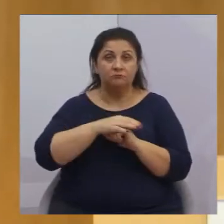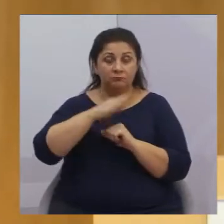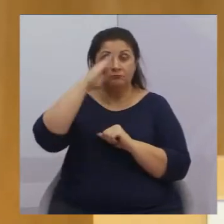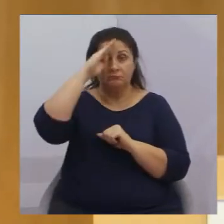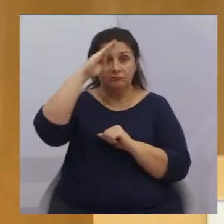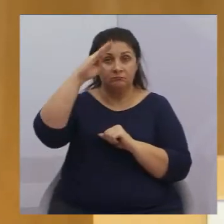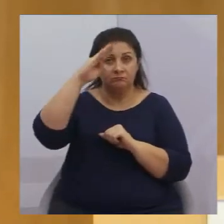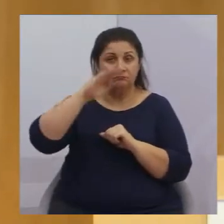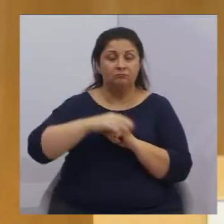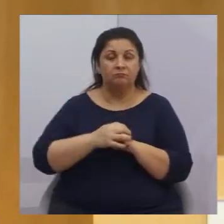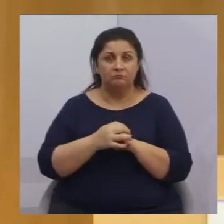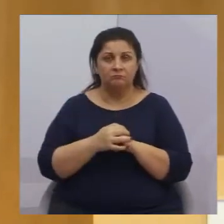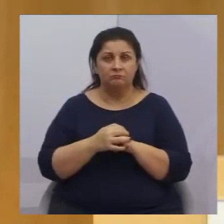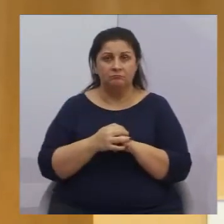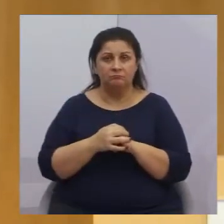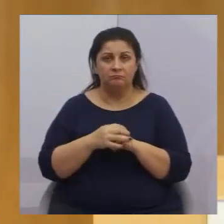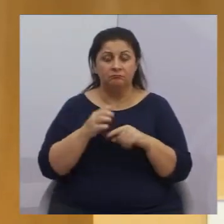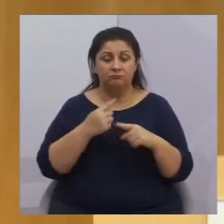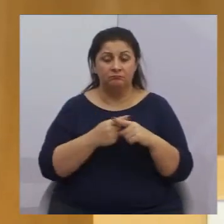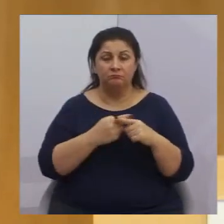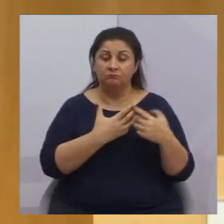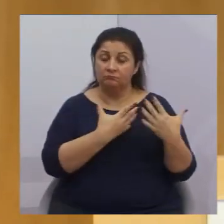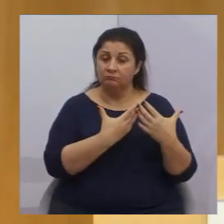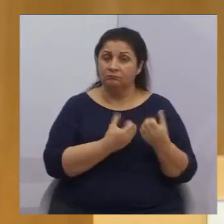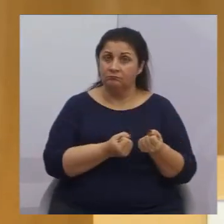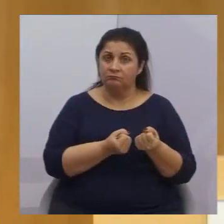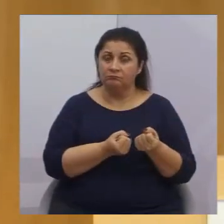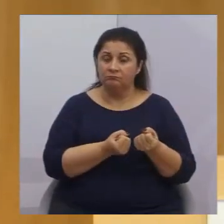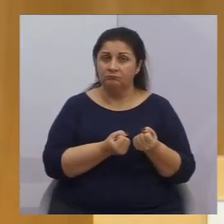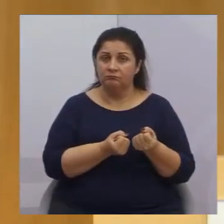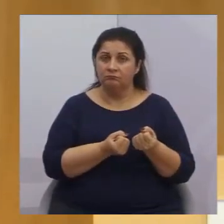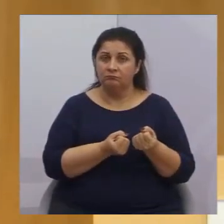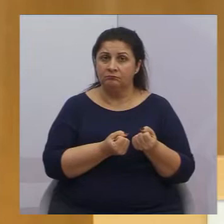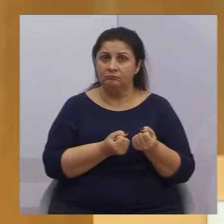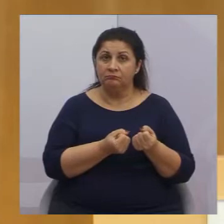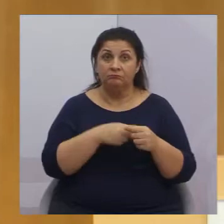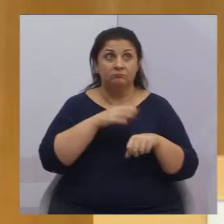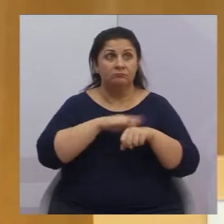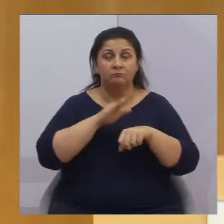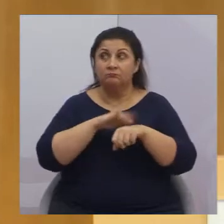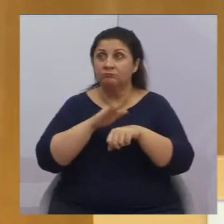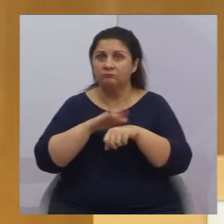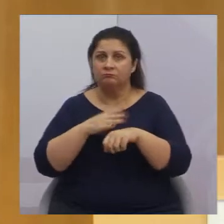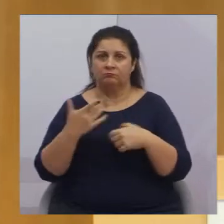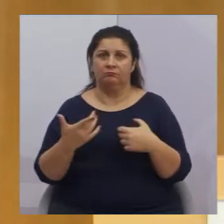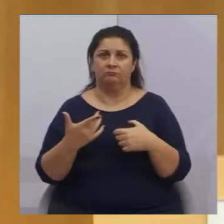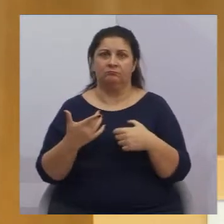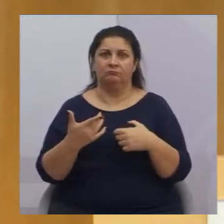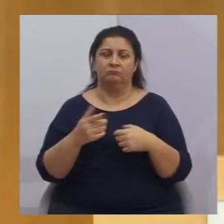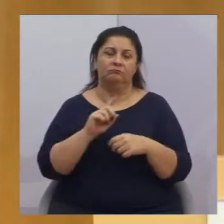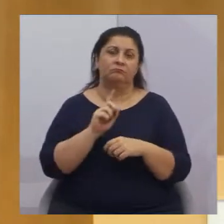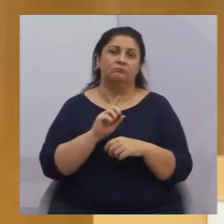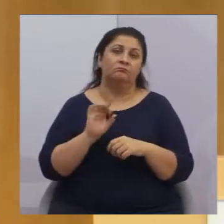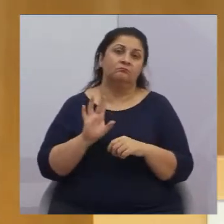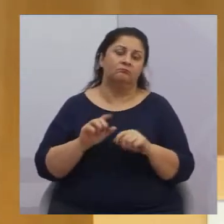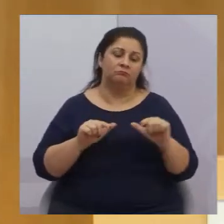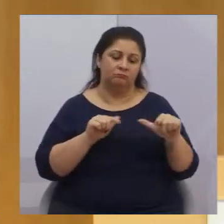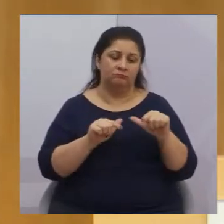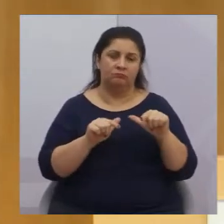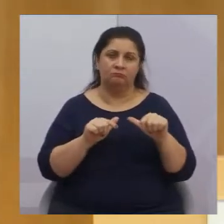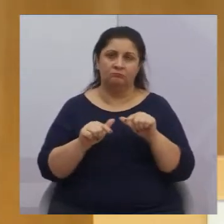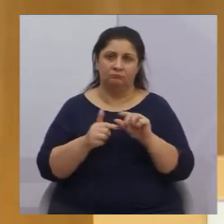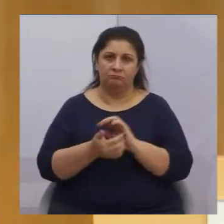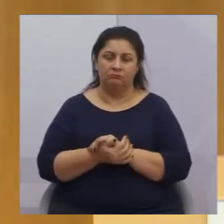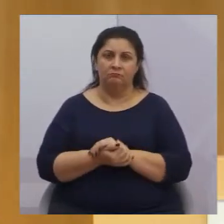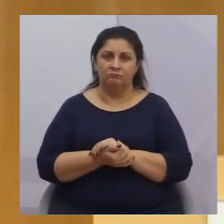que acabam assumindo muito mais do que uma carga de trabalho, né? Acabam